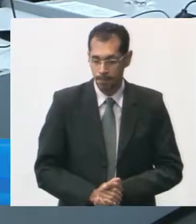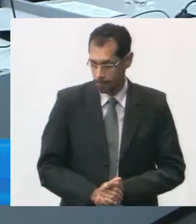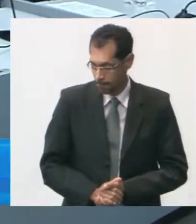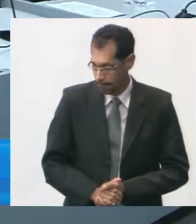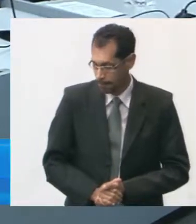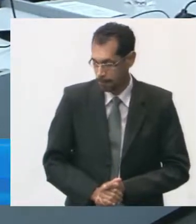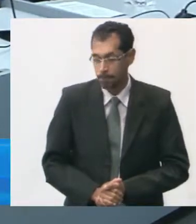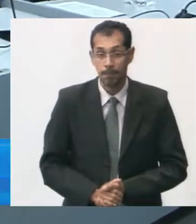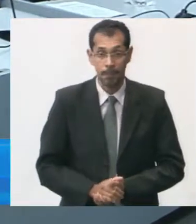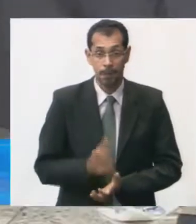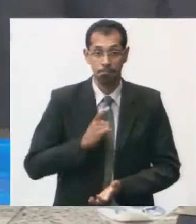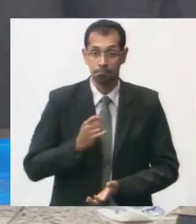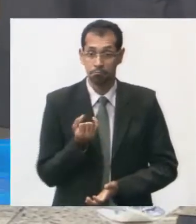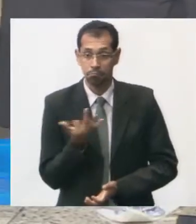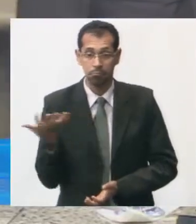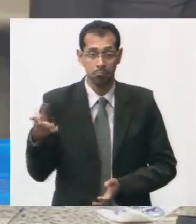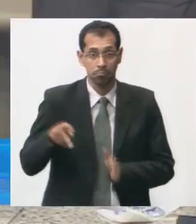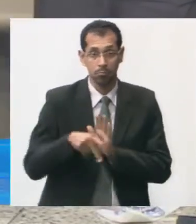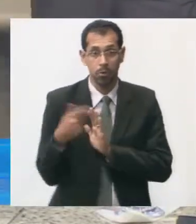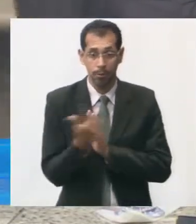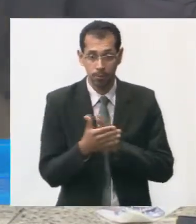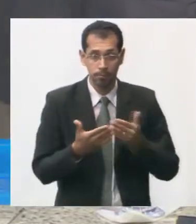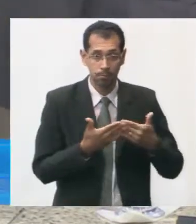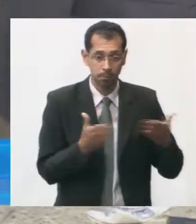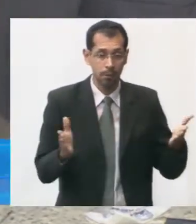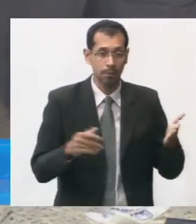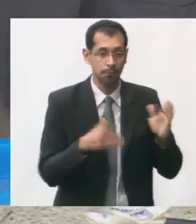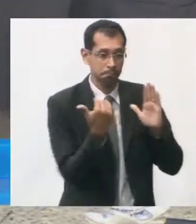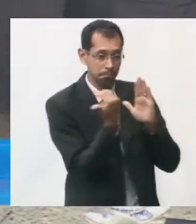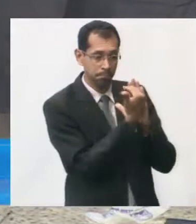Havendo o quórum, passar para o nosso primeiro item de pauta.